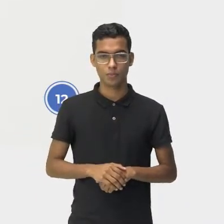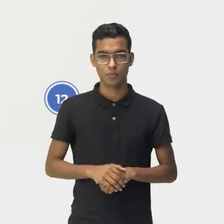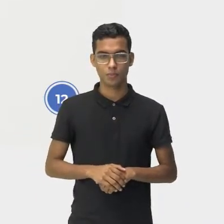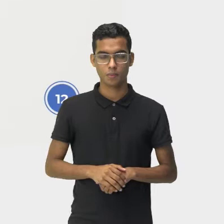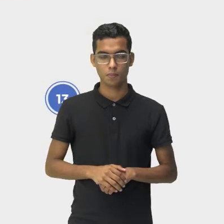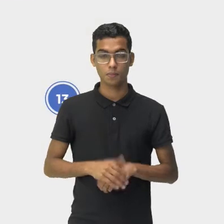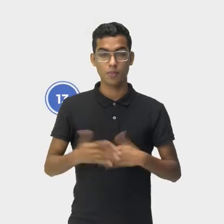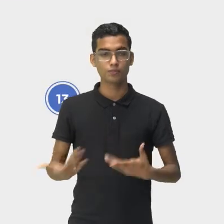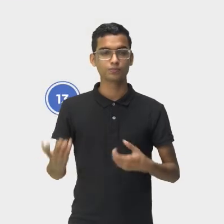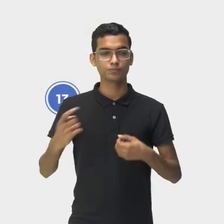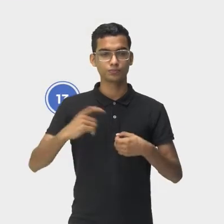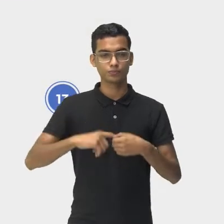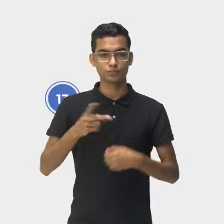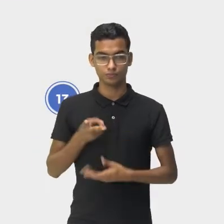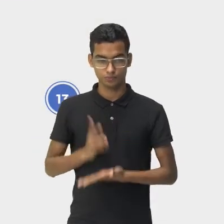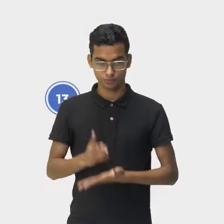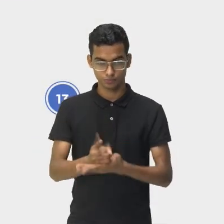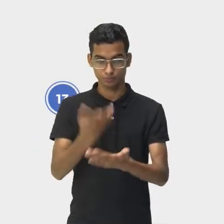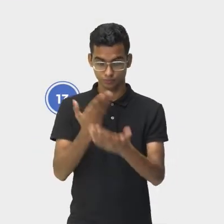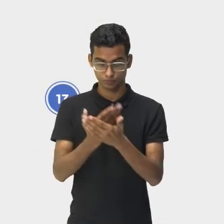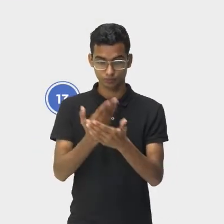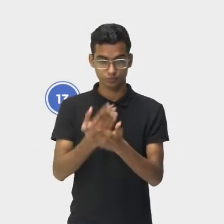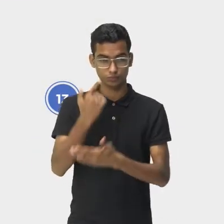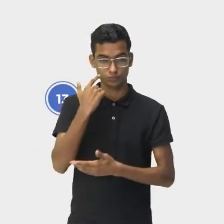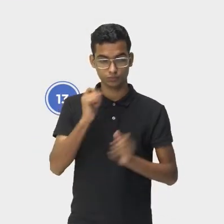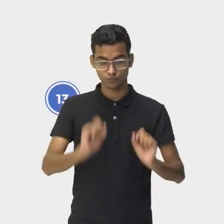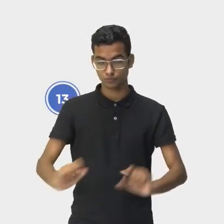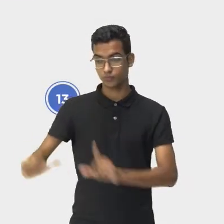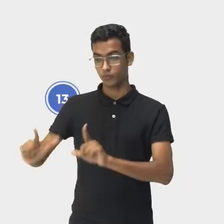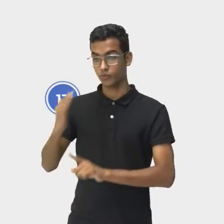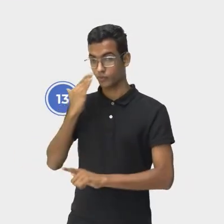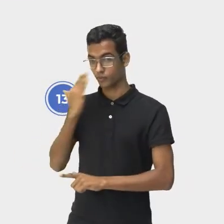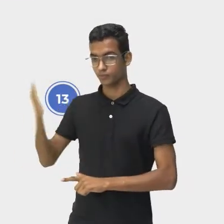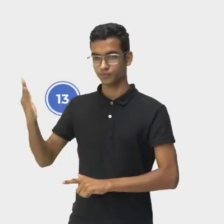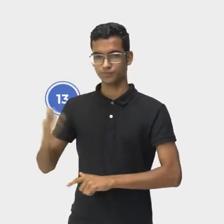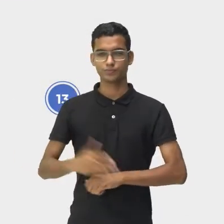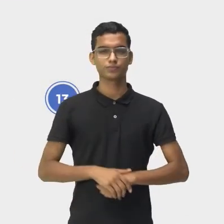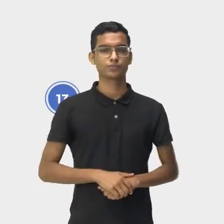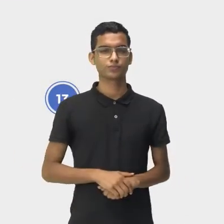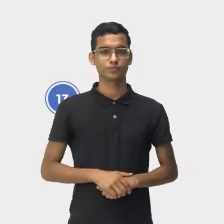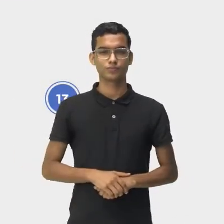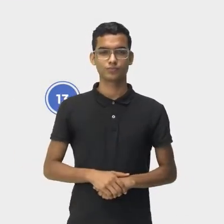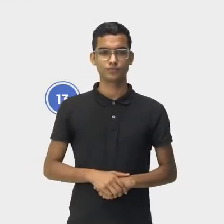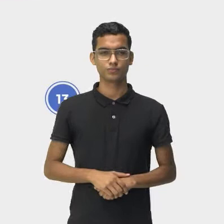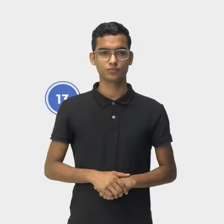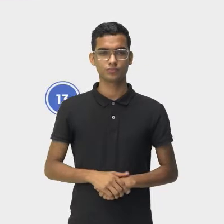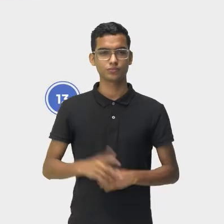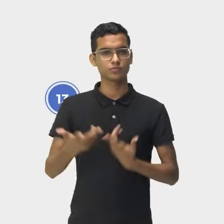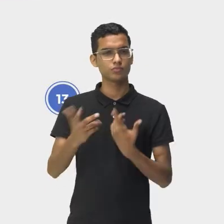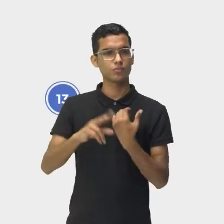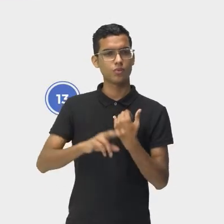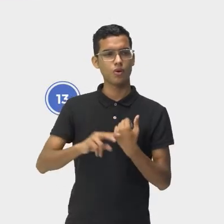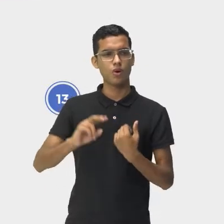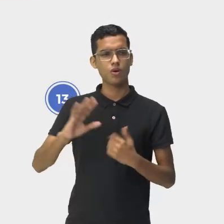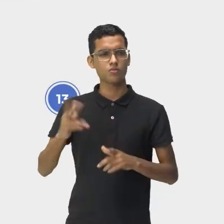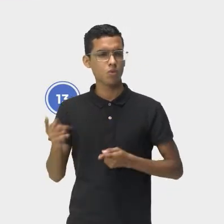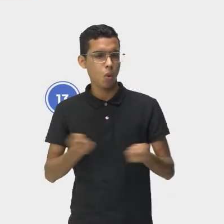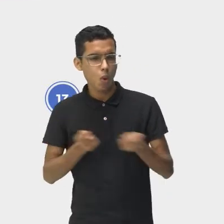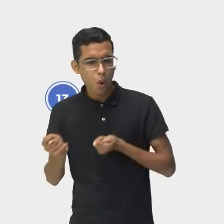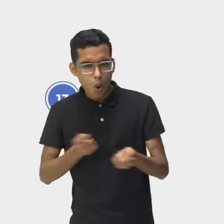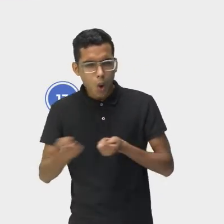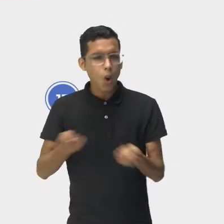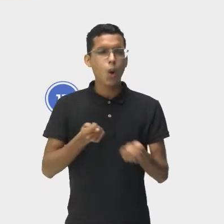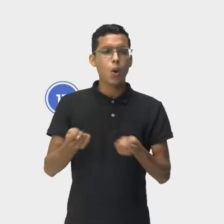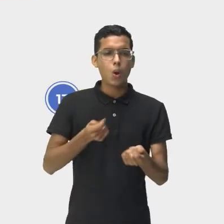prosseguir. O que nós vamos ver agora? Causas, prevenção e controle da pressão